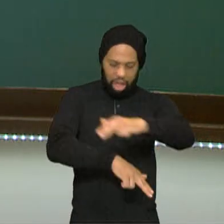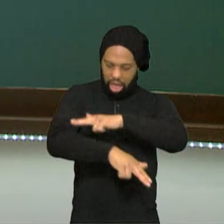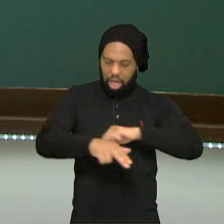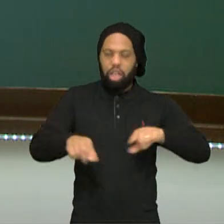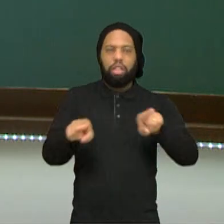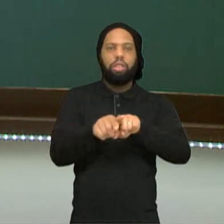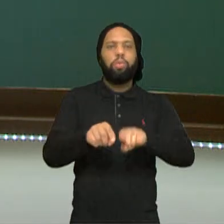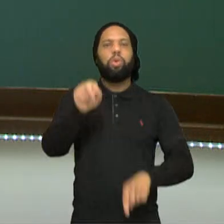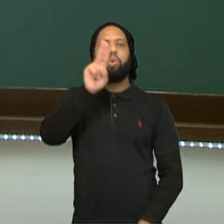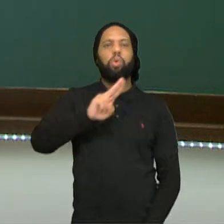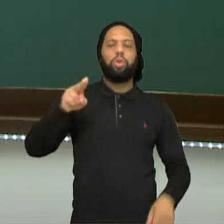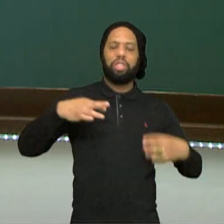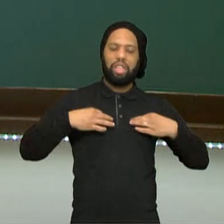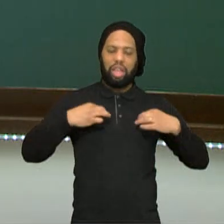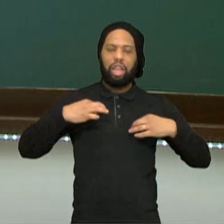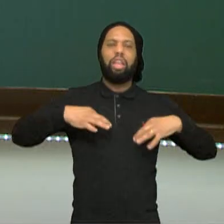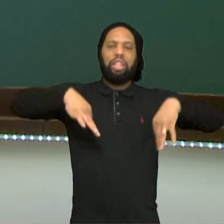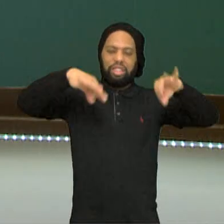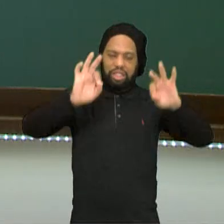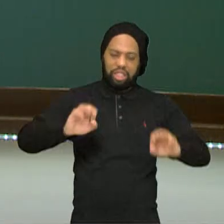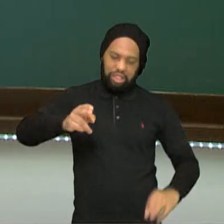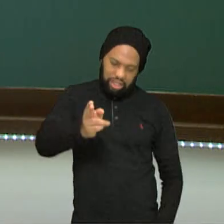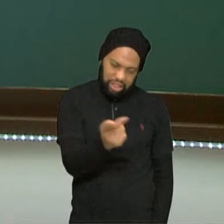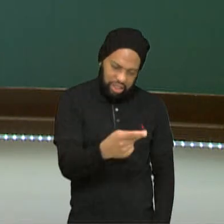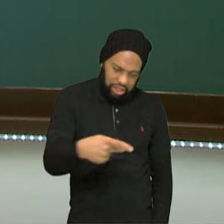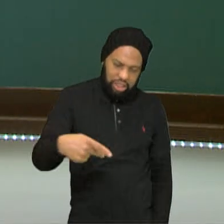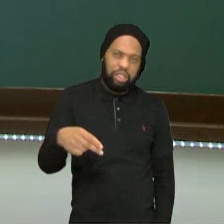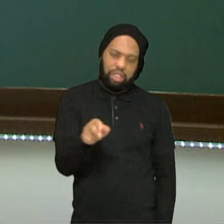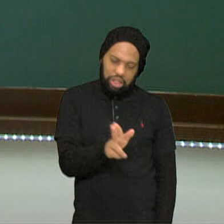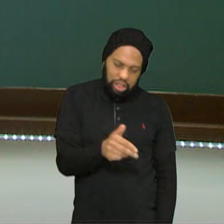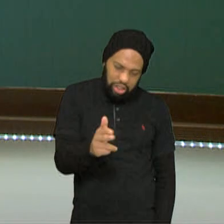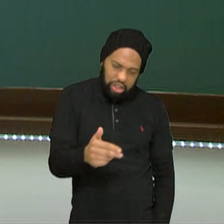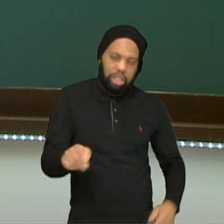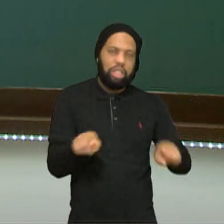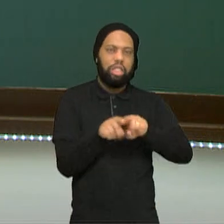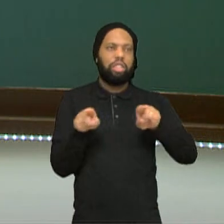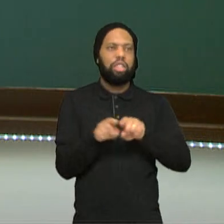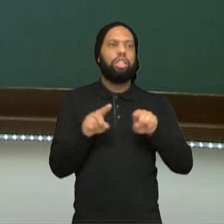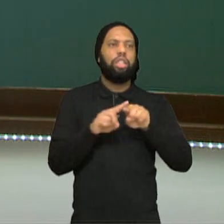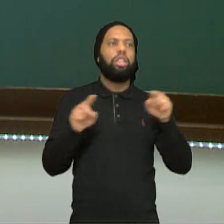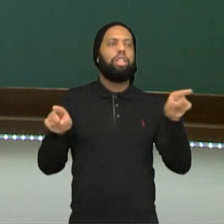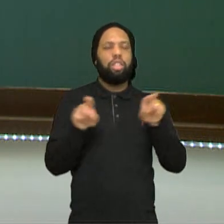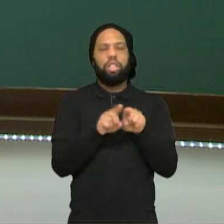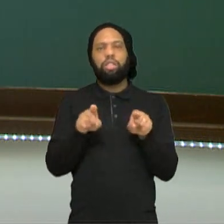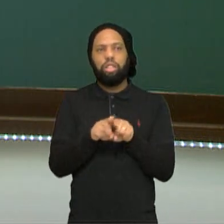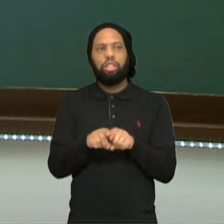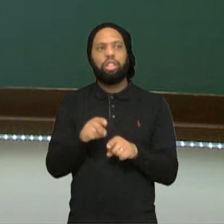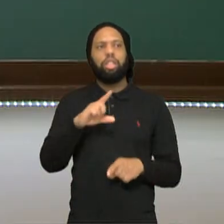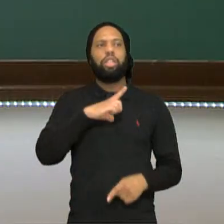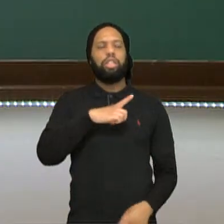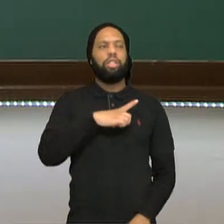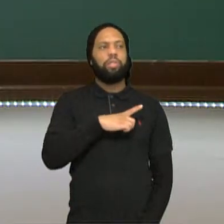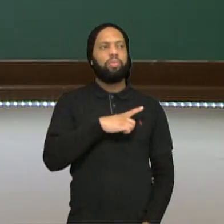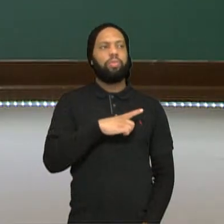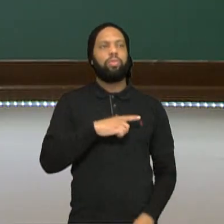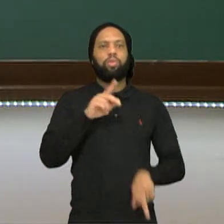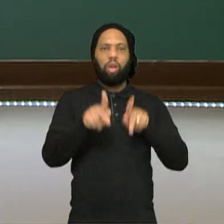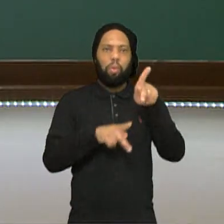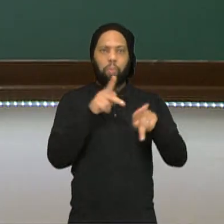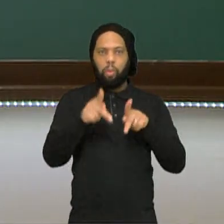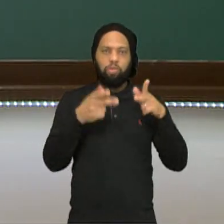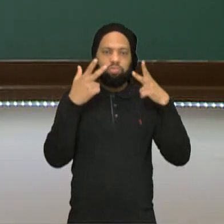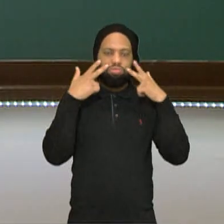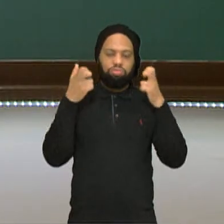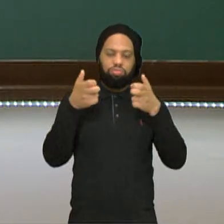tecidos também, a gente viu uma imagem ali representando, né. Então, mas também, né, a gente tem povos indígenas